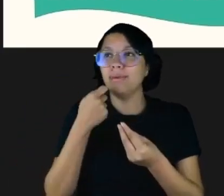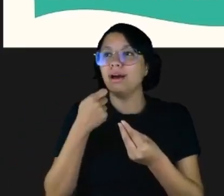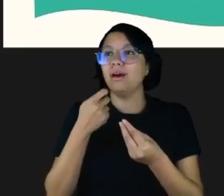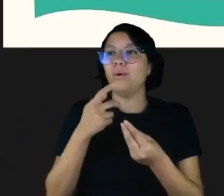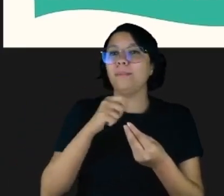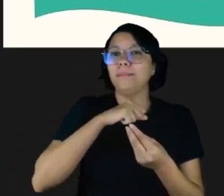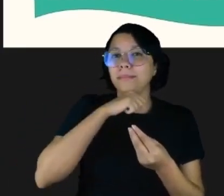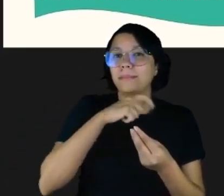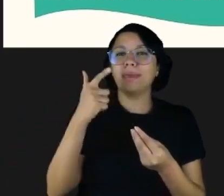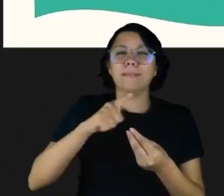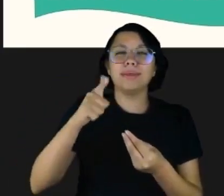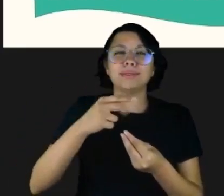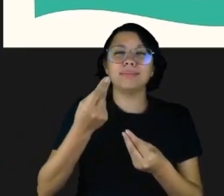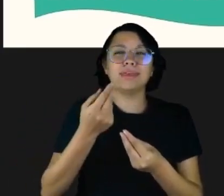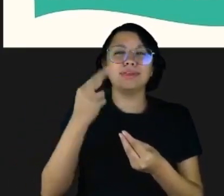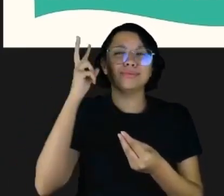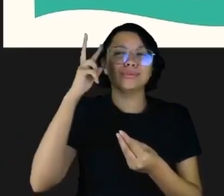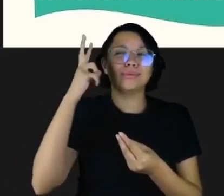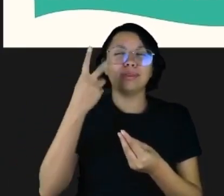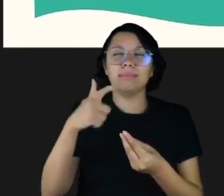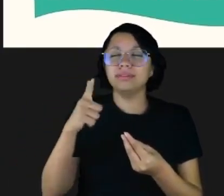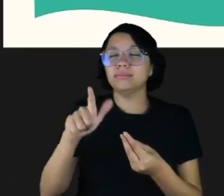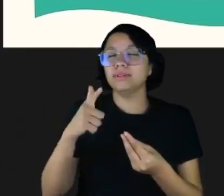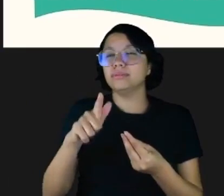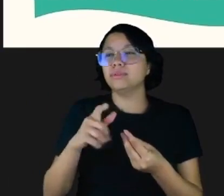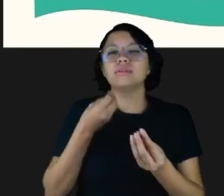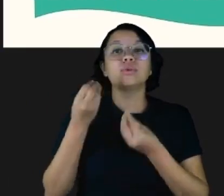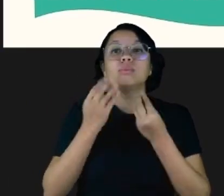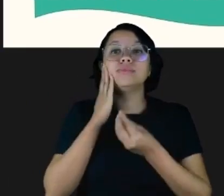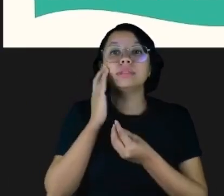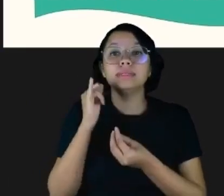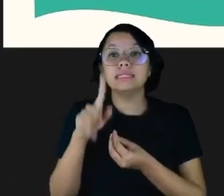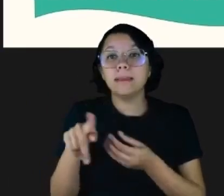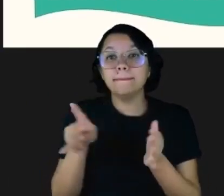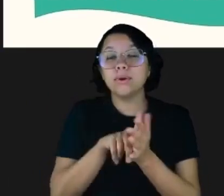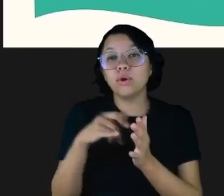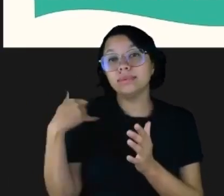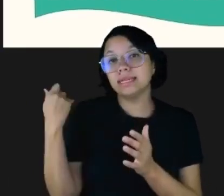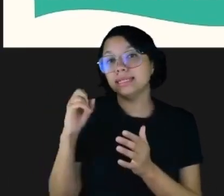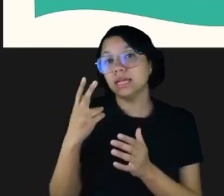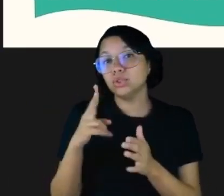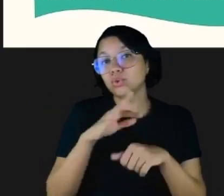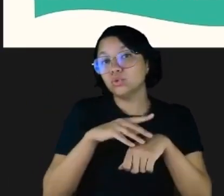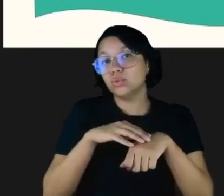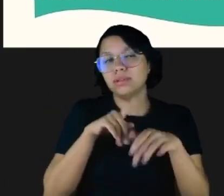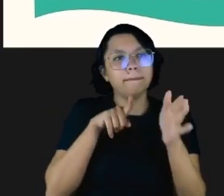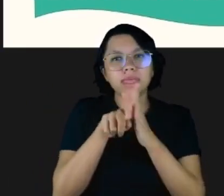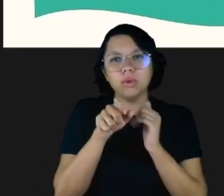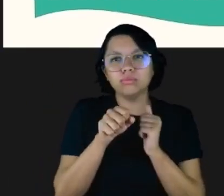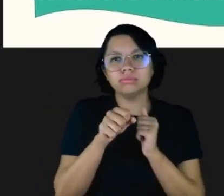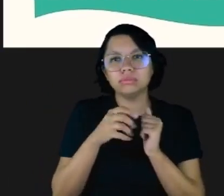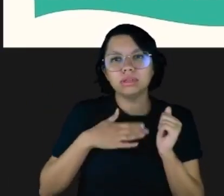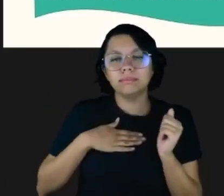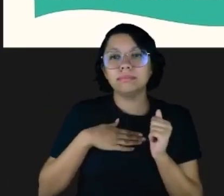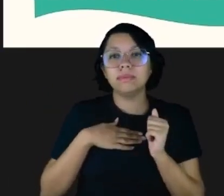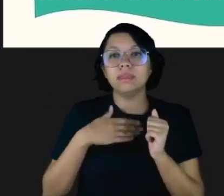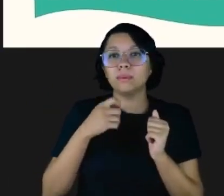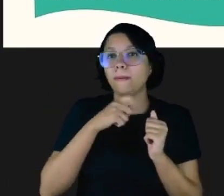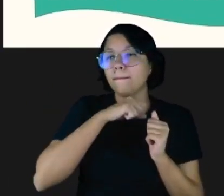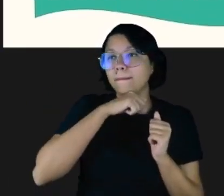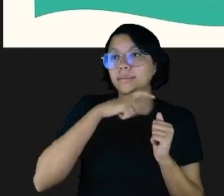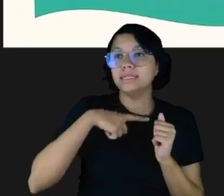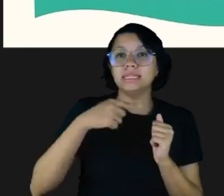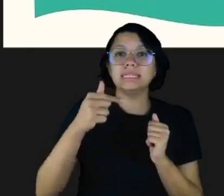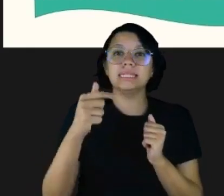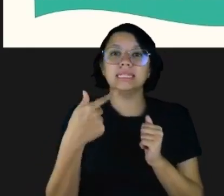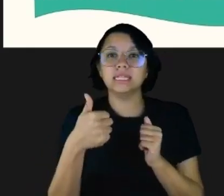Como que eu vou saber se isso é da idade ou se é uma doença? Pergunta. Minha mãe tem 71 anos.